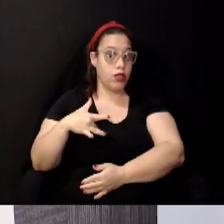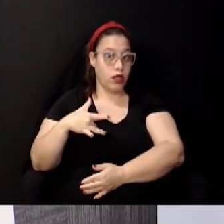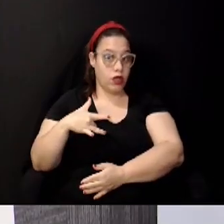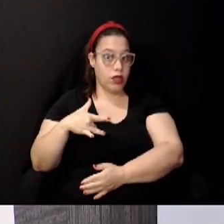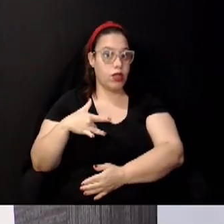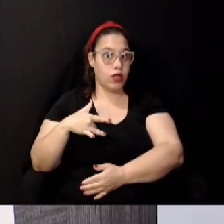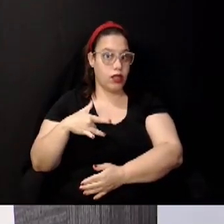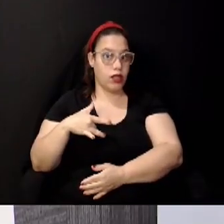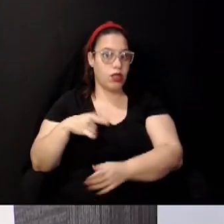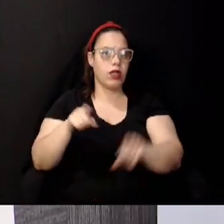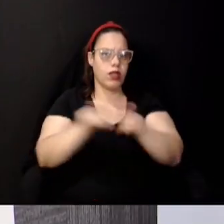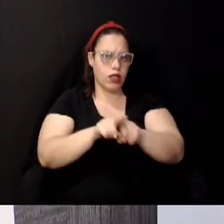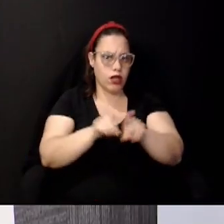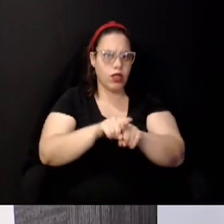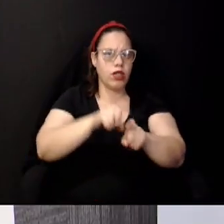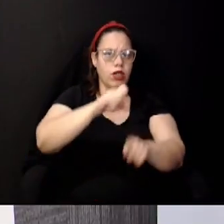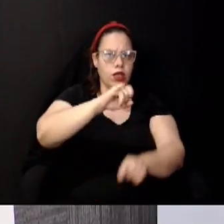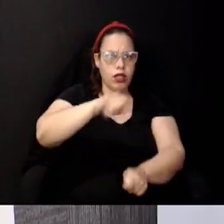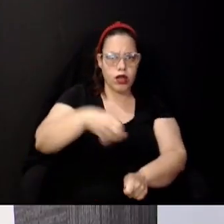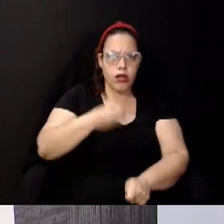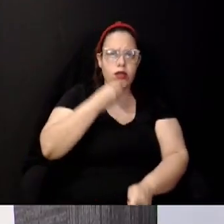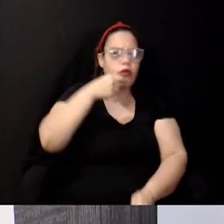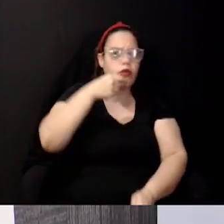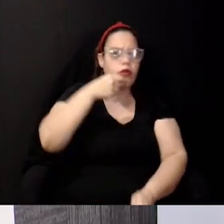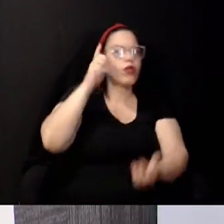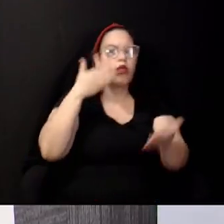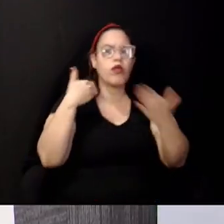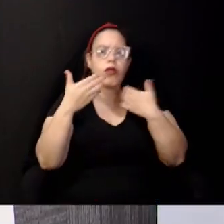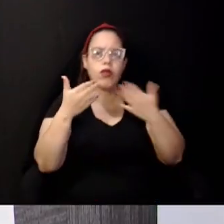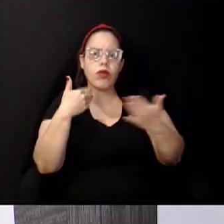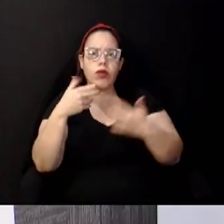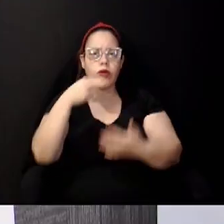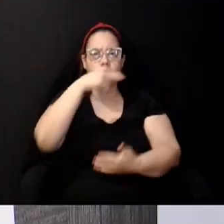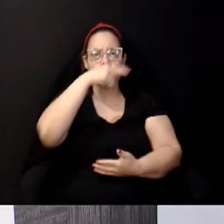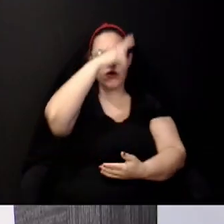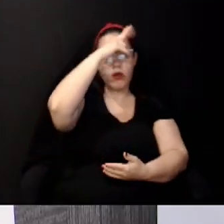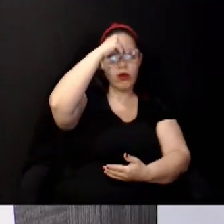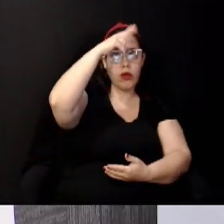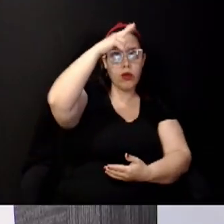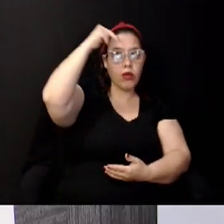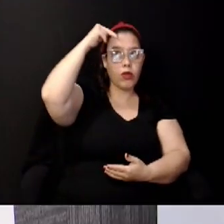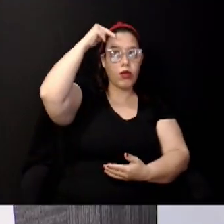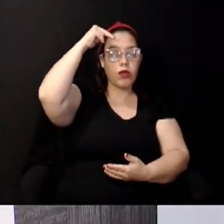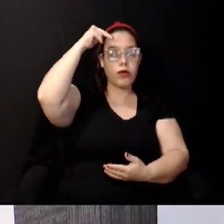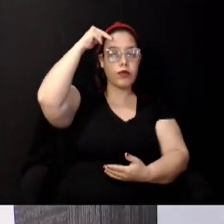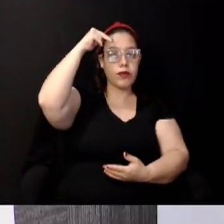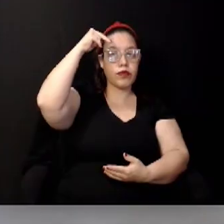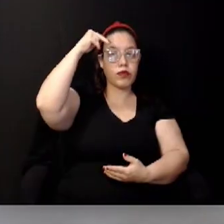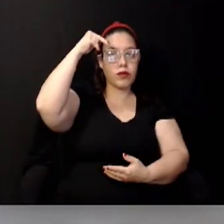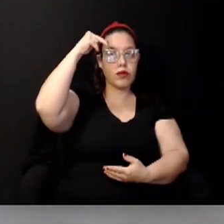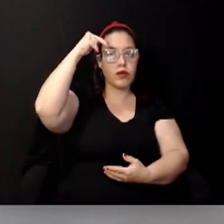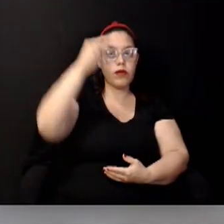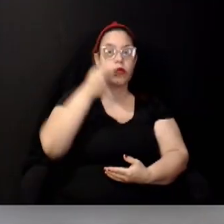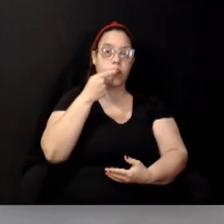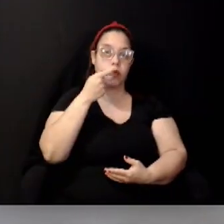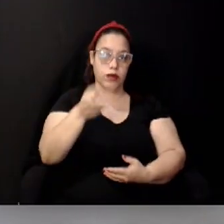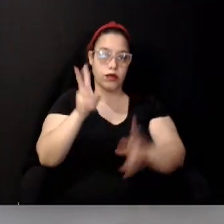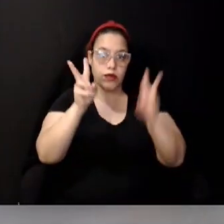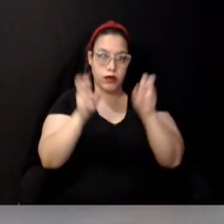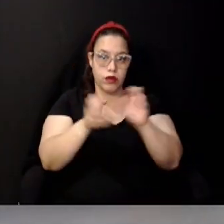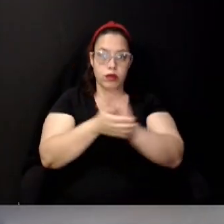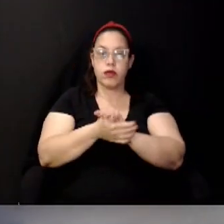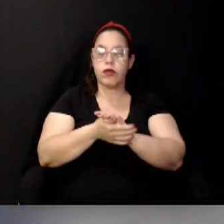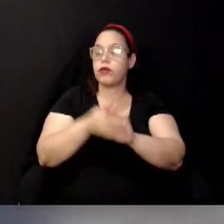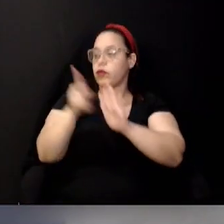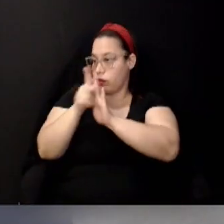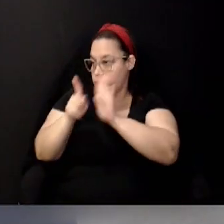tive a oportunidade ontem de conversar com o vereador Nick Schneider, que falou sobre isso. É um projeto que nós